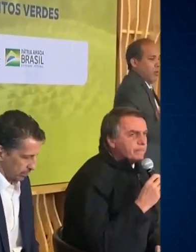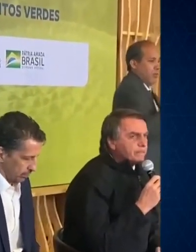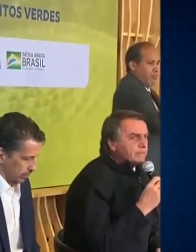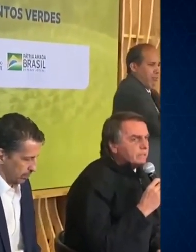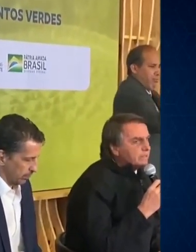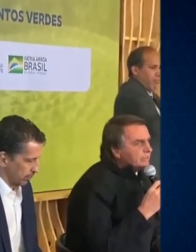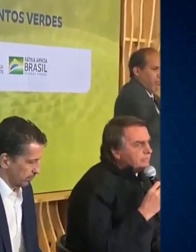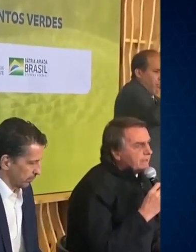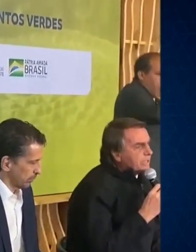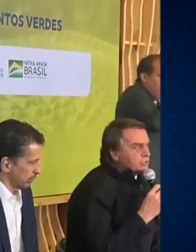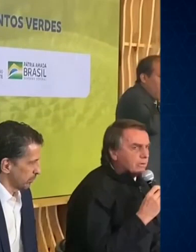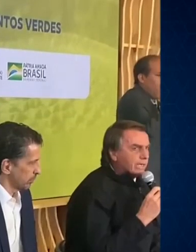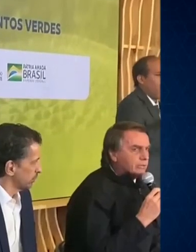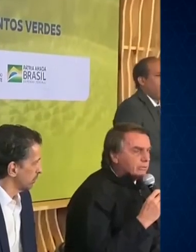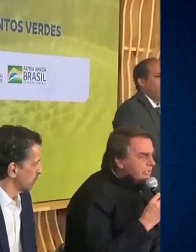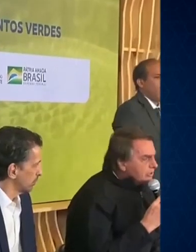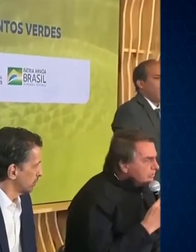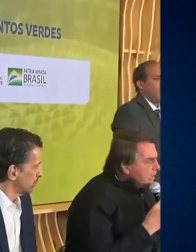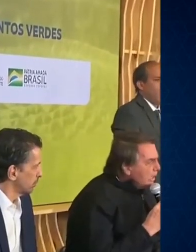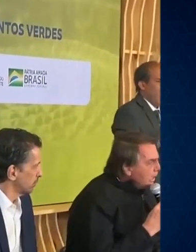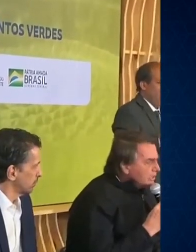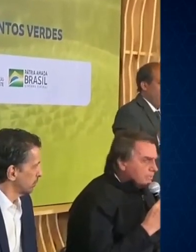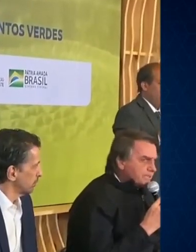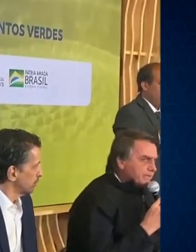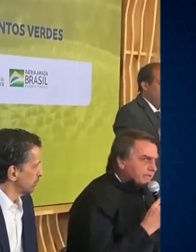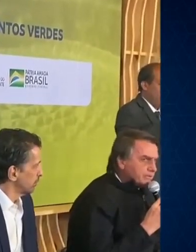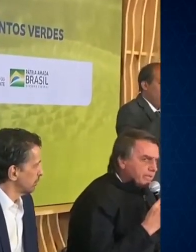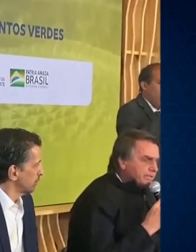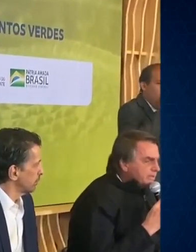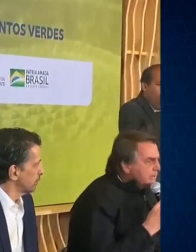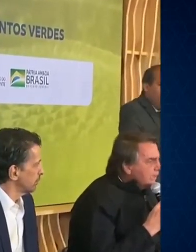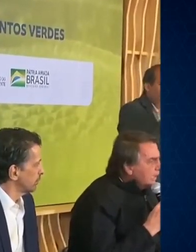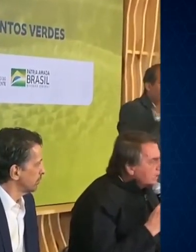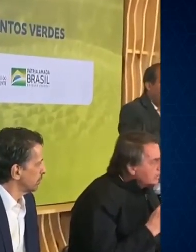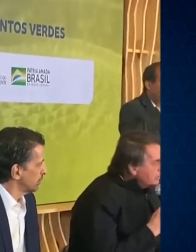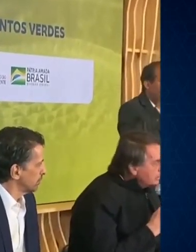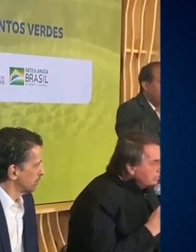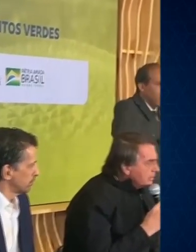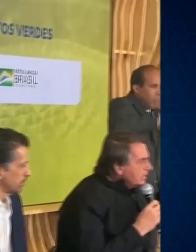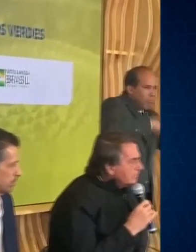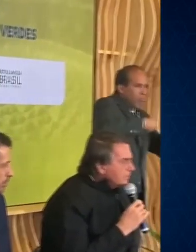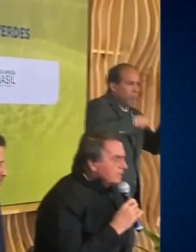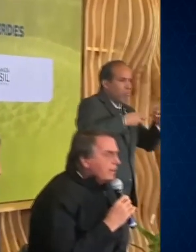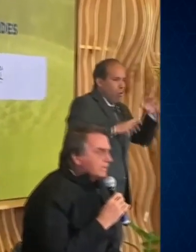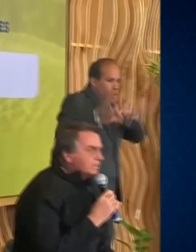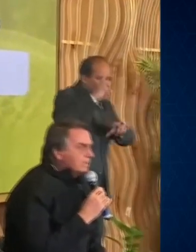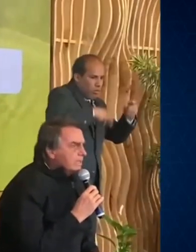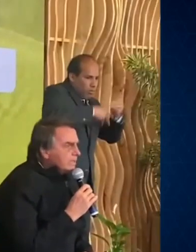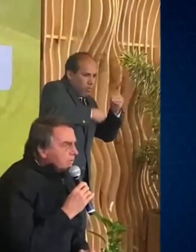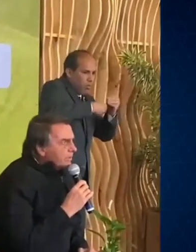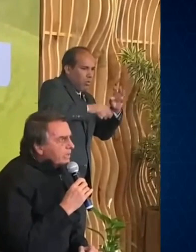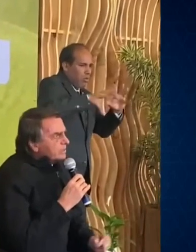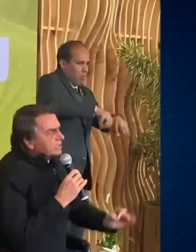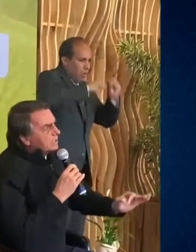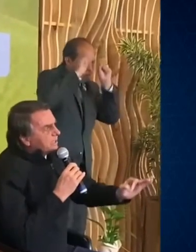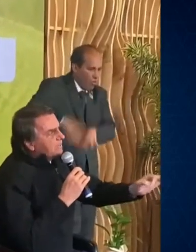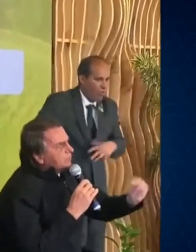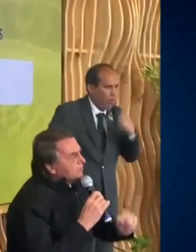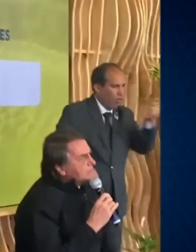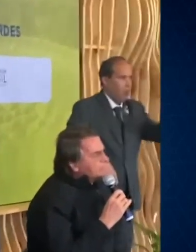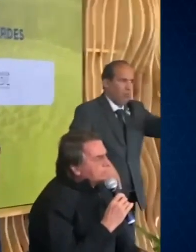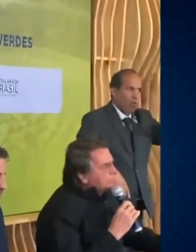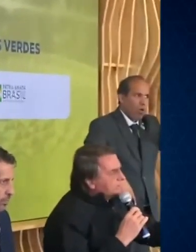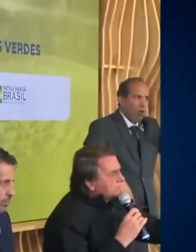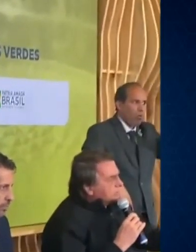eleitoral. E não vai ser jogada no lixo as observações, as sugestões das Forças Armadas. Que eu quero que